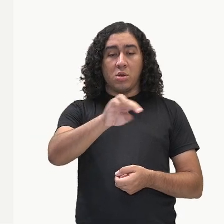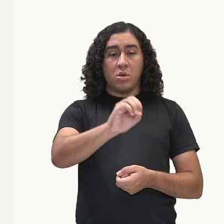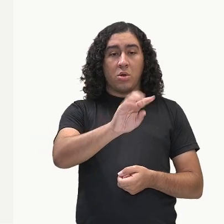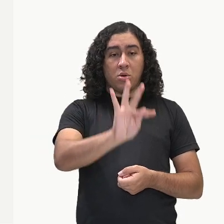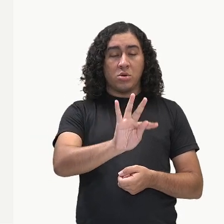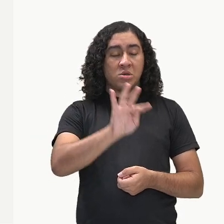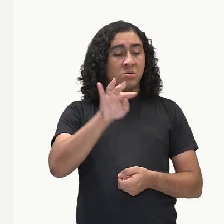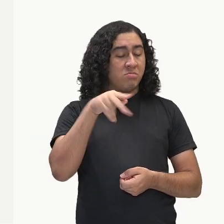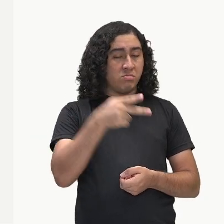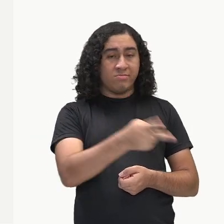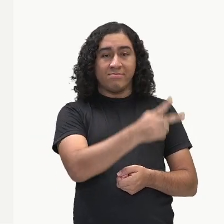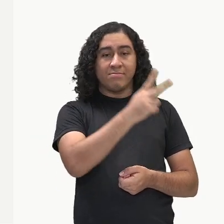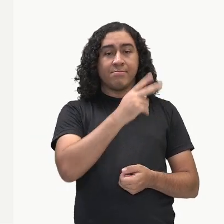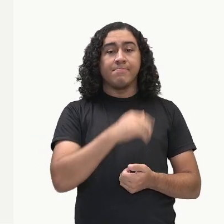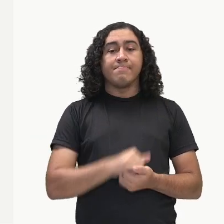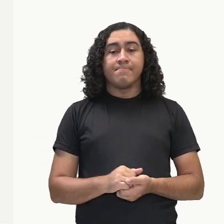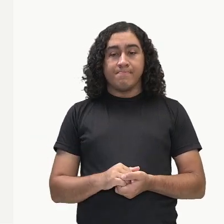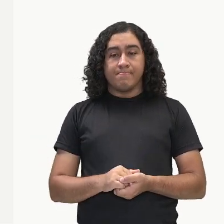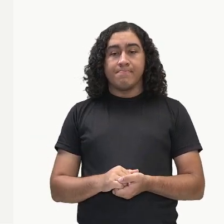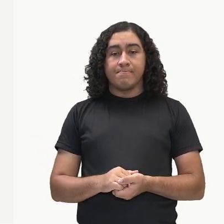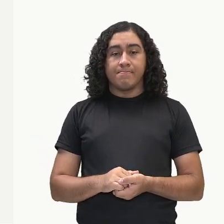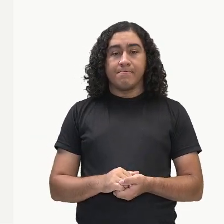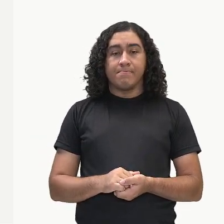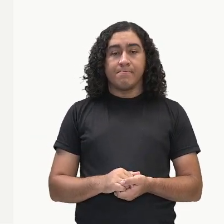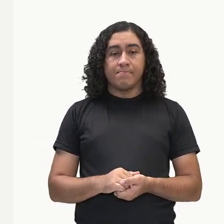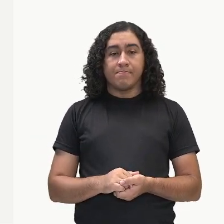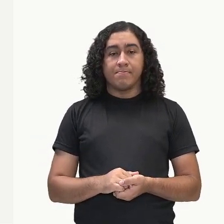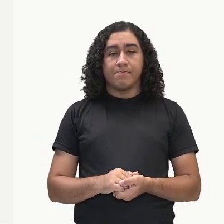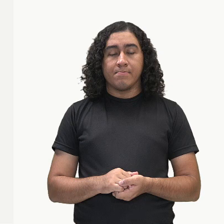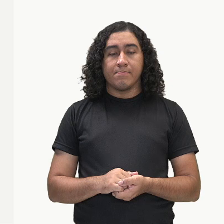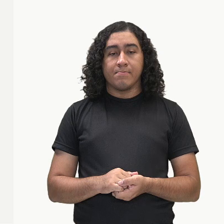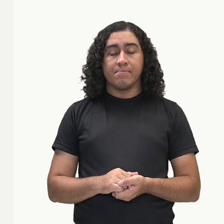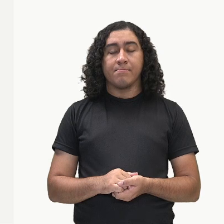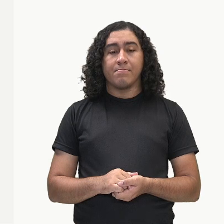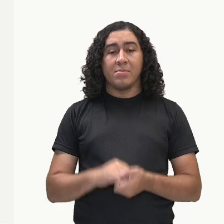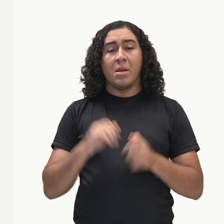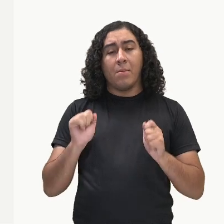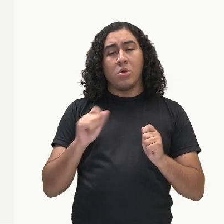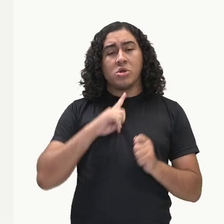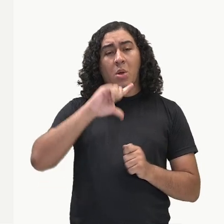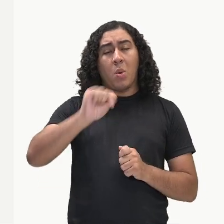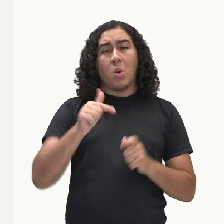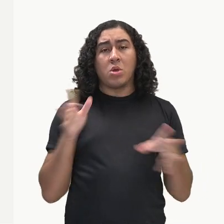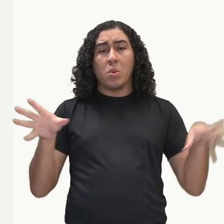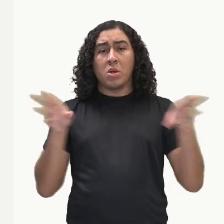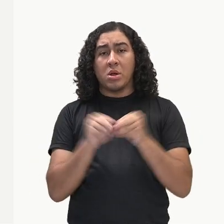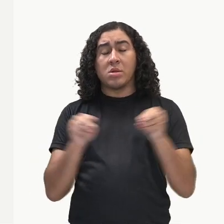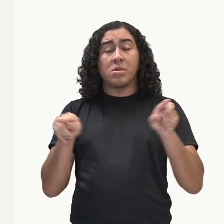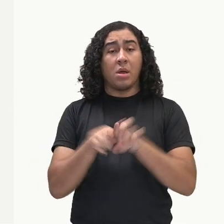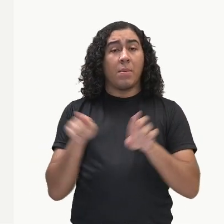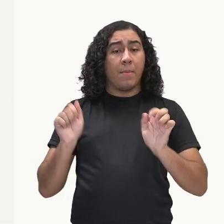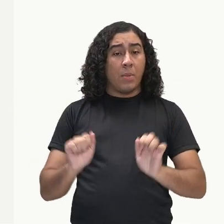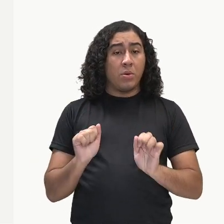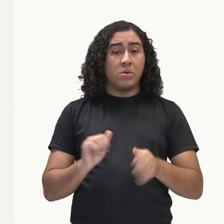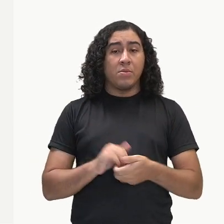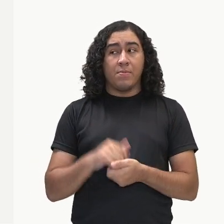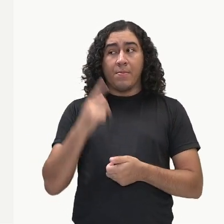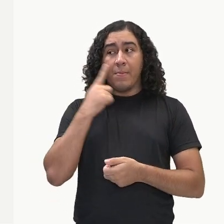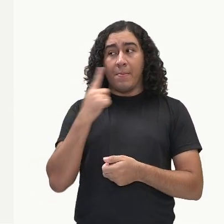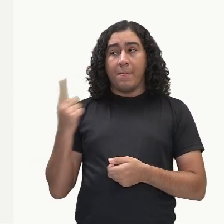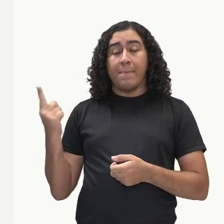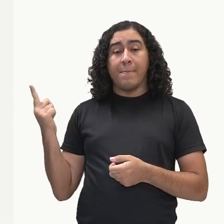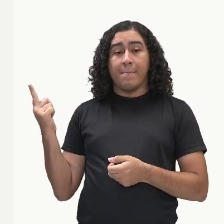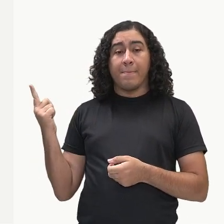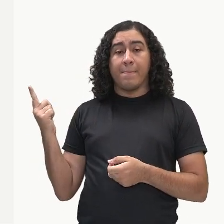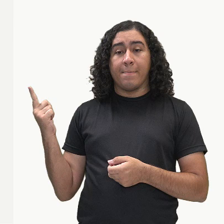not a clothing saleswoman. Posso fazer outra forma contraída? Posso também. O is com not.